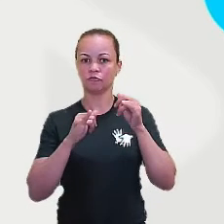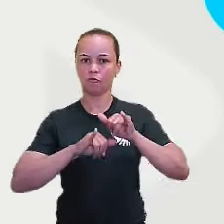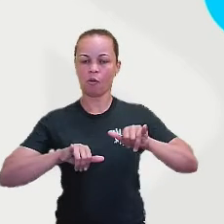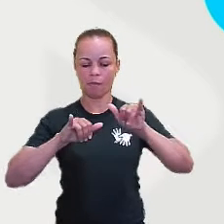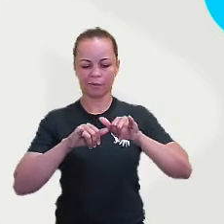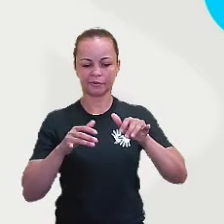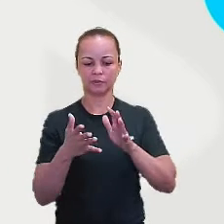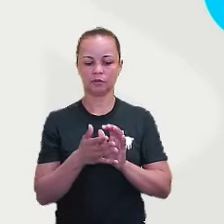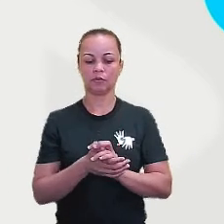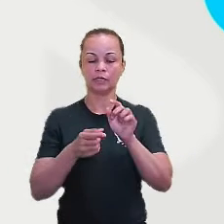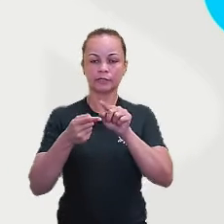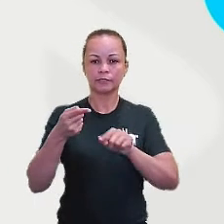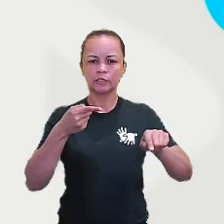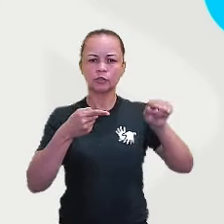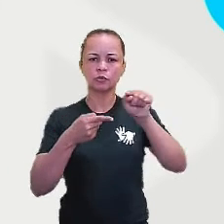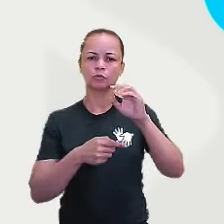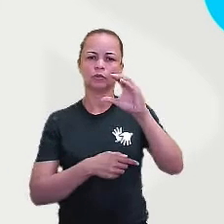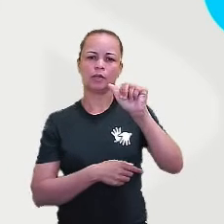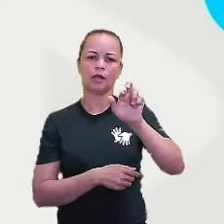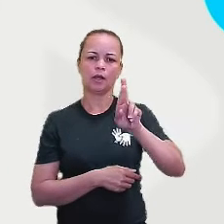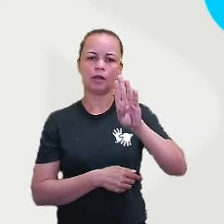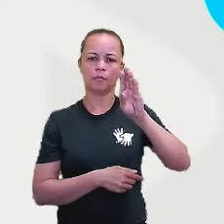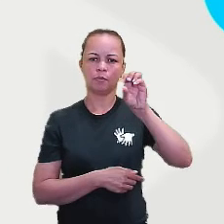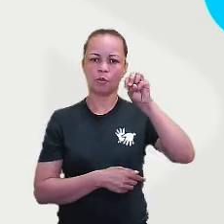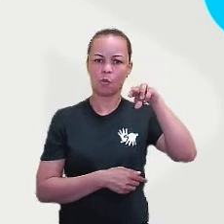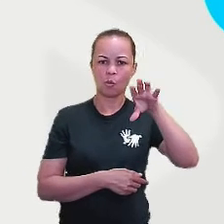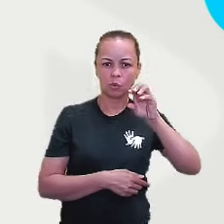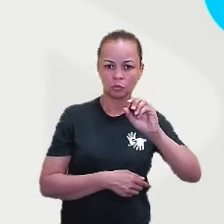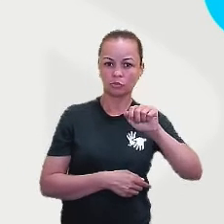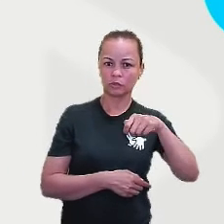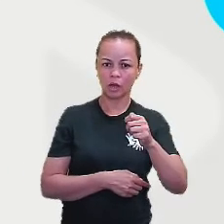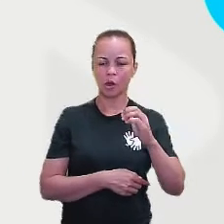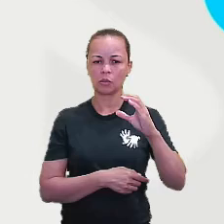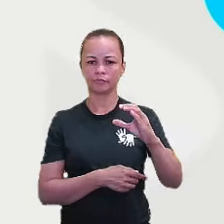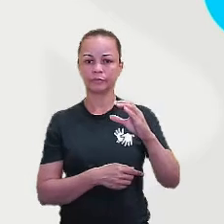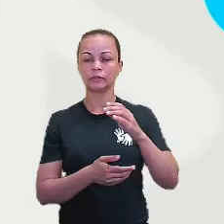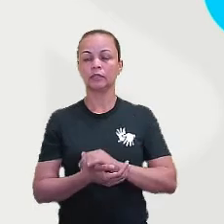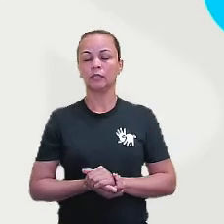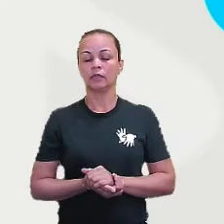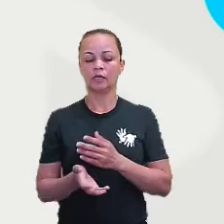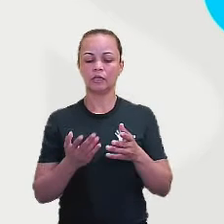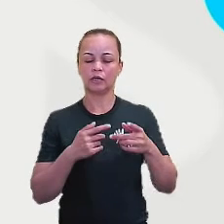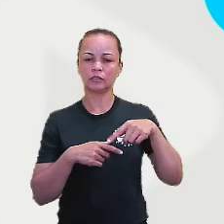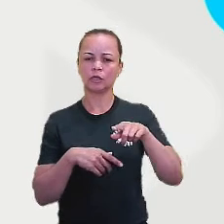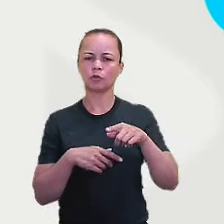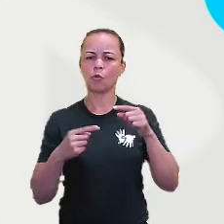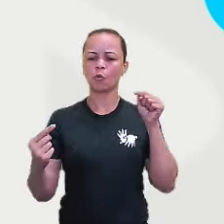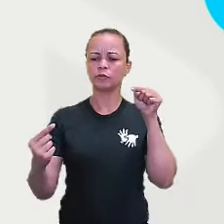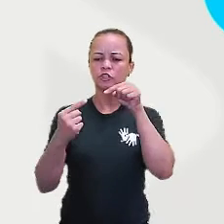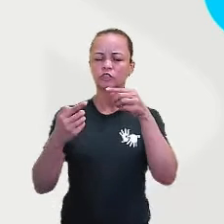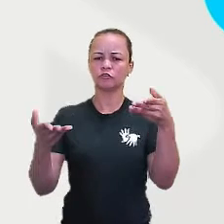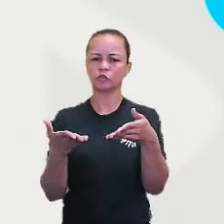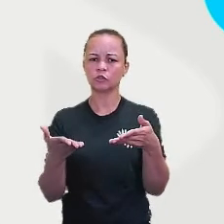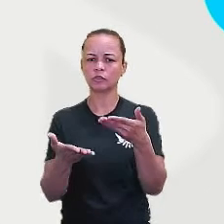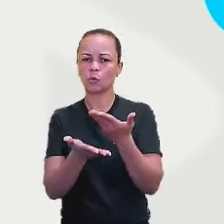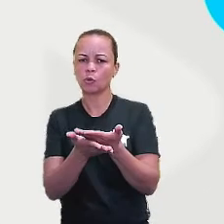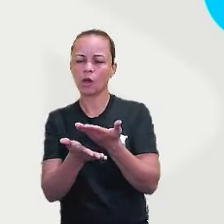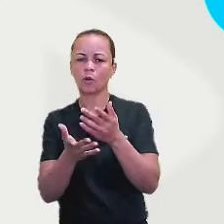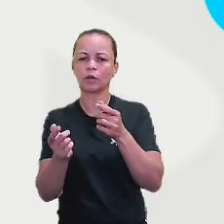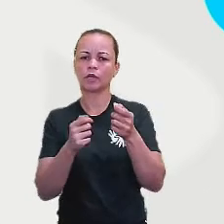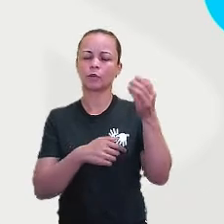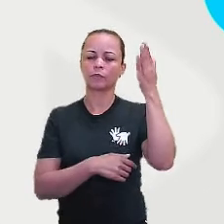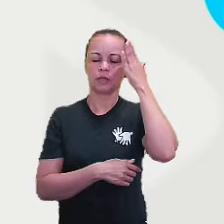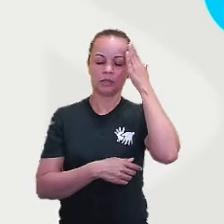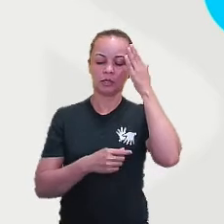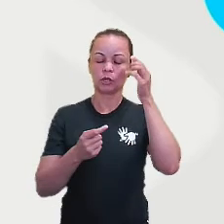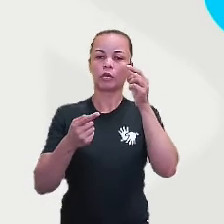carbono. Então, você vai ver que o carbono, você e o carbono tem tudo a ver. Então, qual o objetivo dessa aula? É compreender que o ciclo do